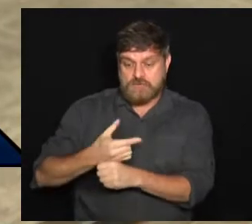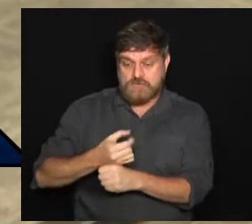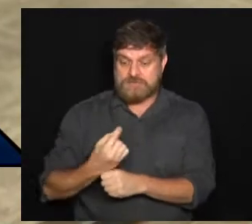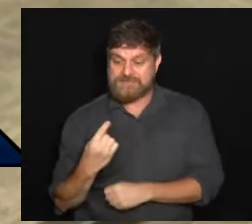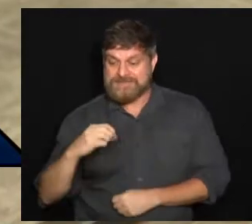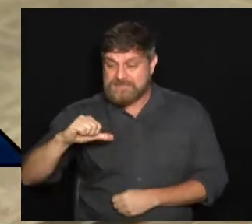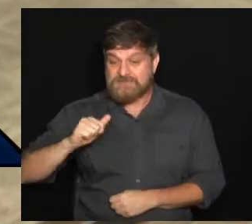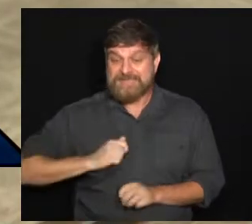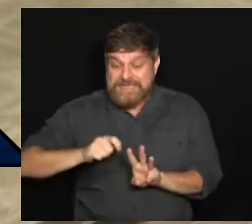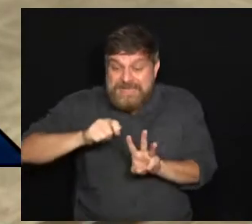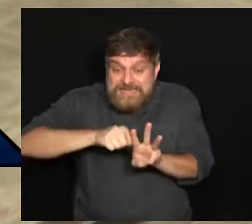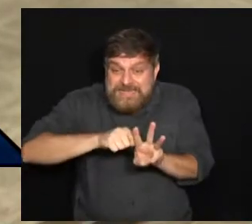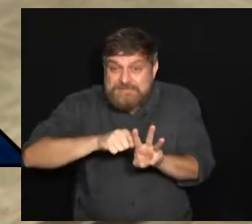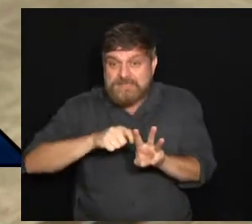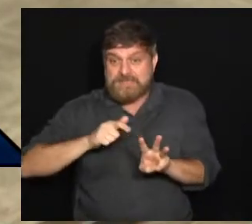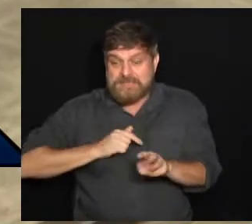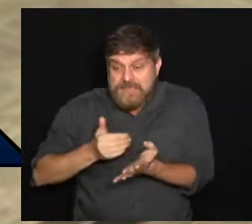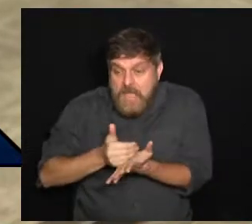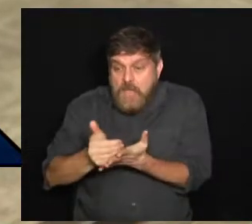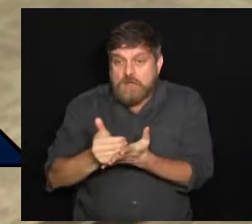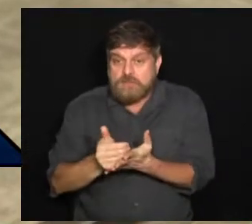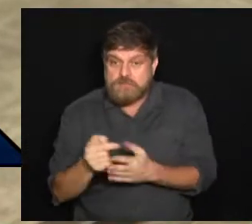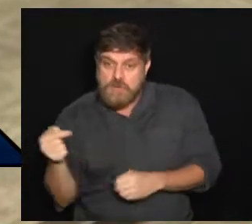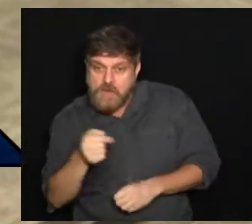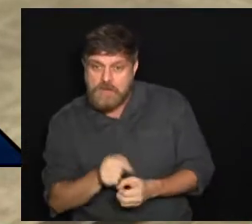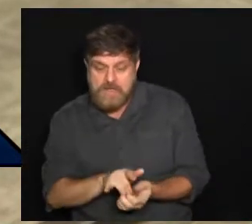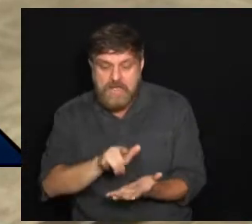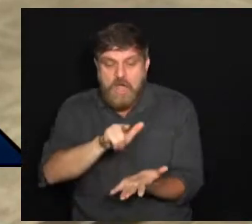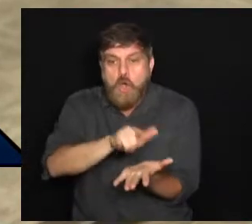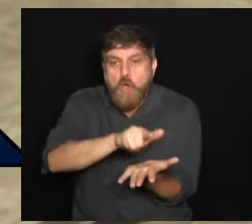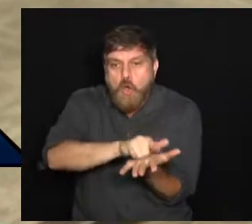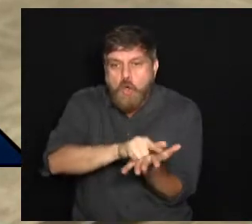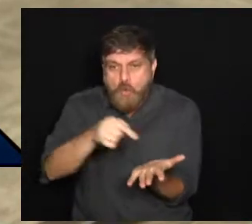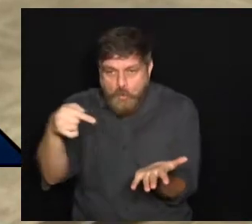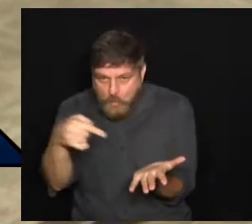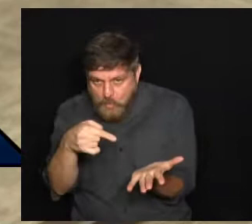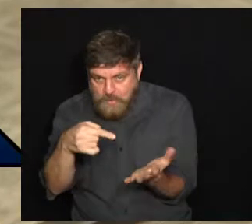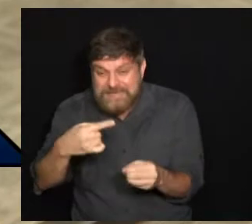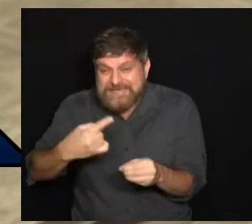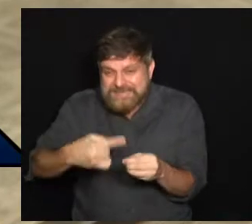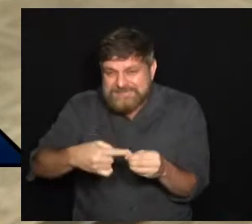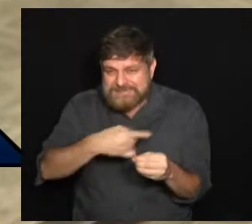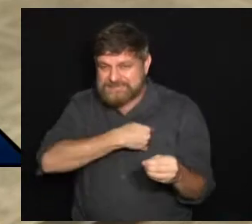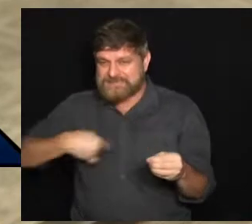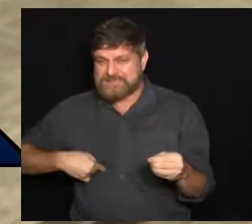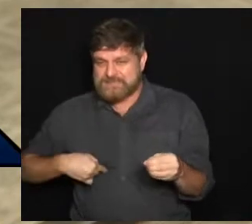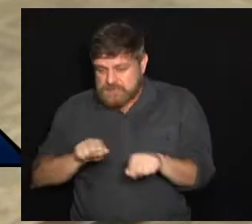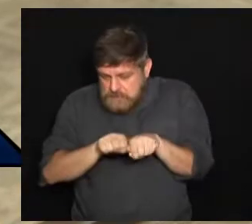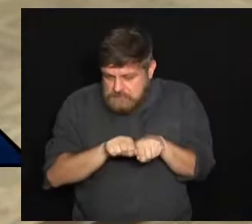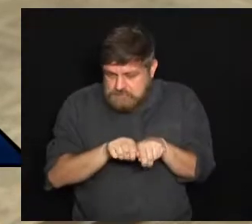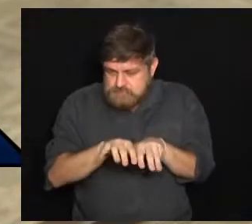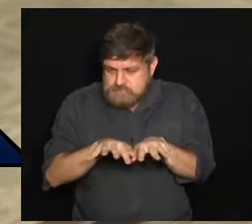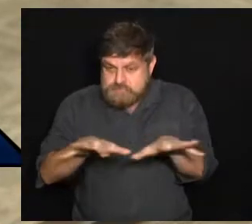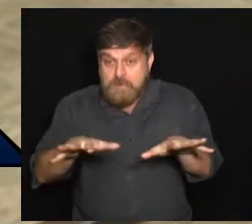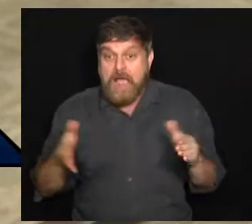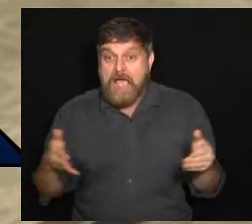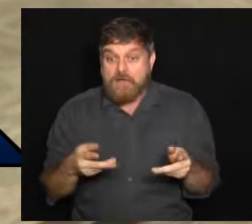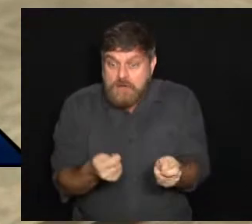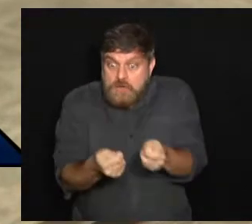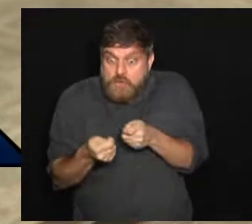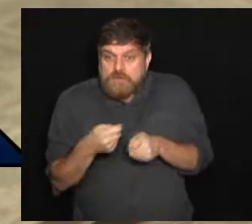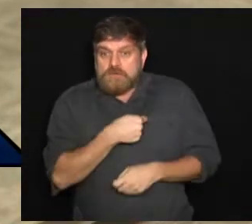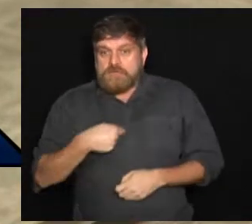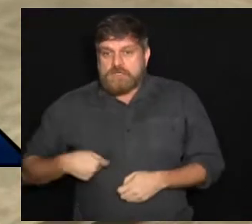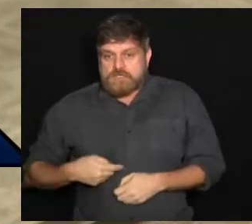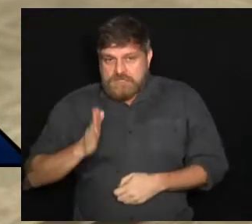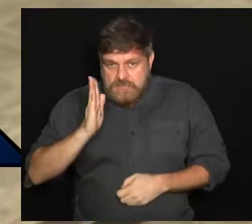então tem 3 meses que isso começou a pipocar ali em Wuhan, na cidade onde aconteceu o epicentro desse problema. E agora a China já conseguiu conter, é